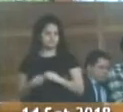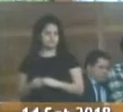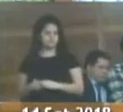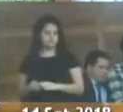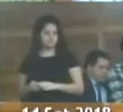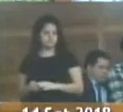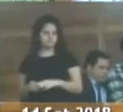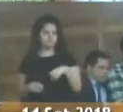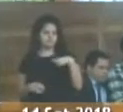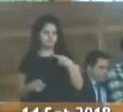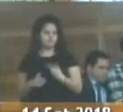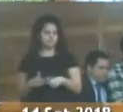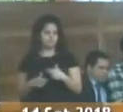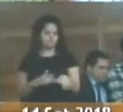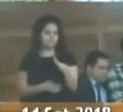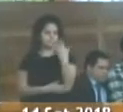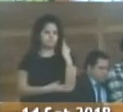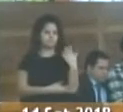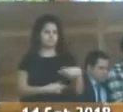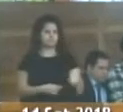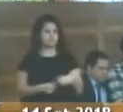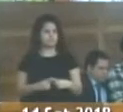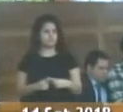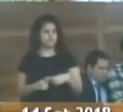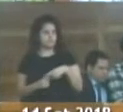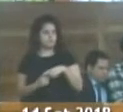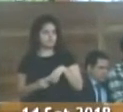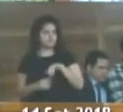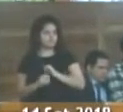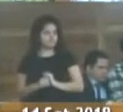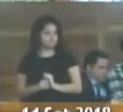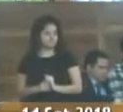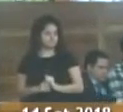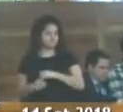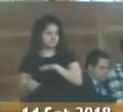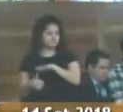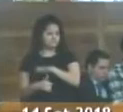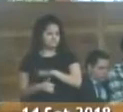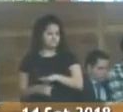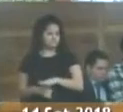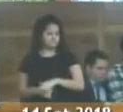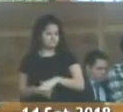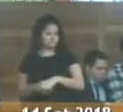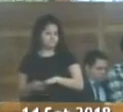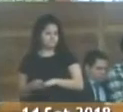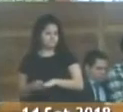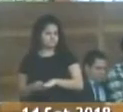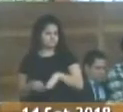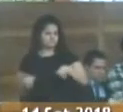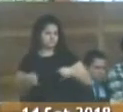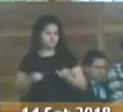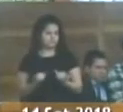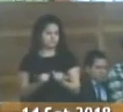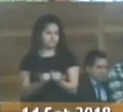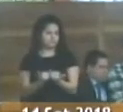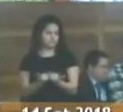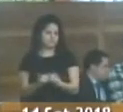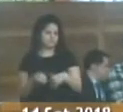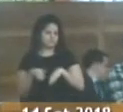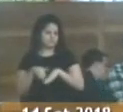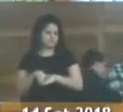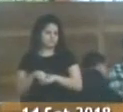impacto ambiental que a existência da eletronuclear, TBIG, estalheiros e desenvolvimento insustentável do turismo na